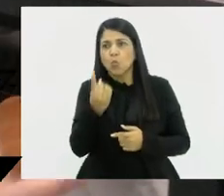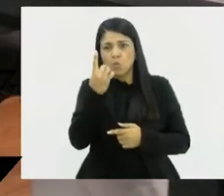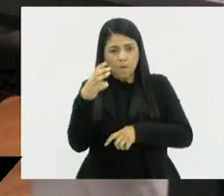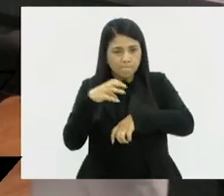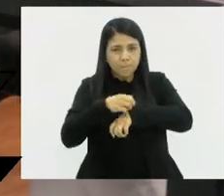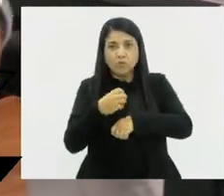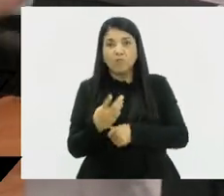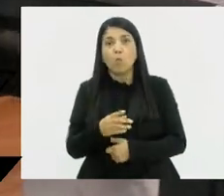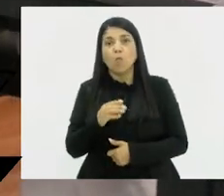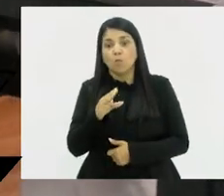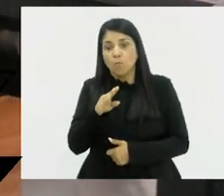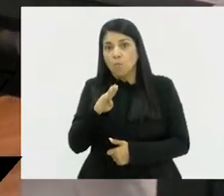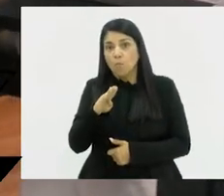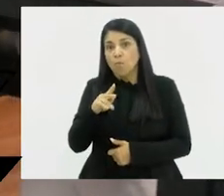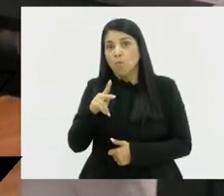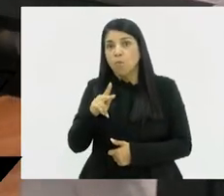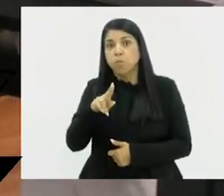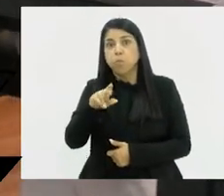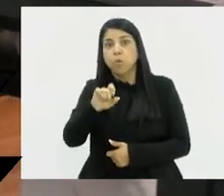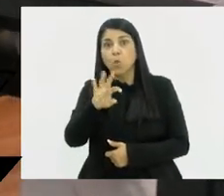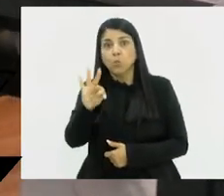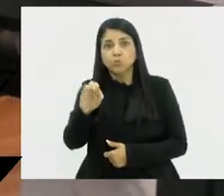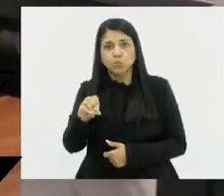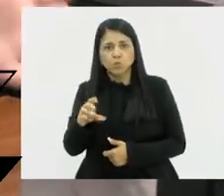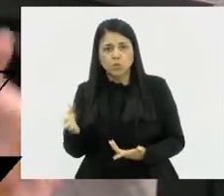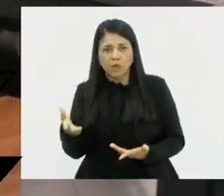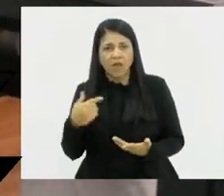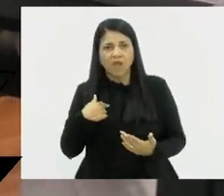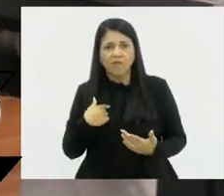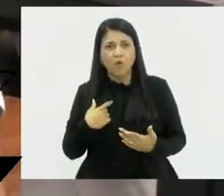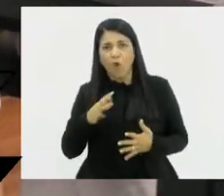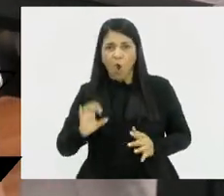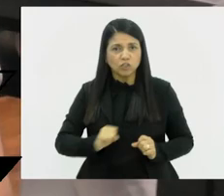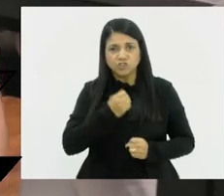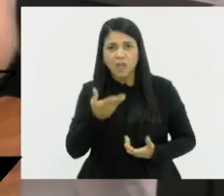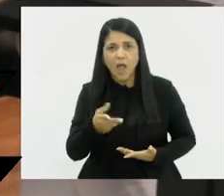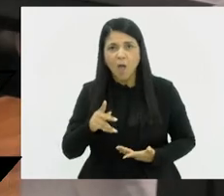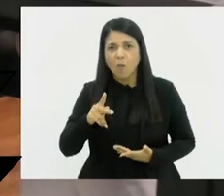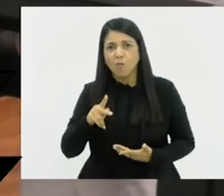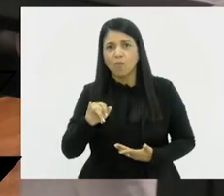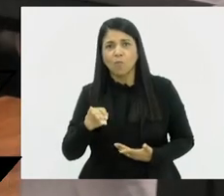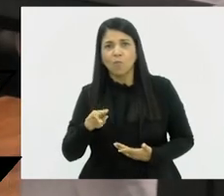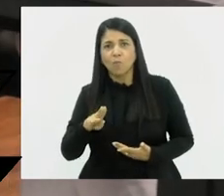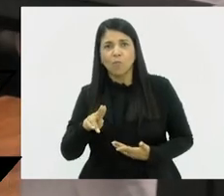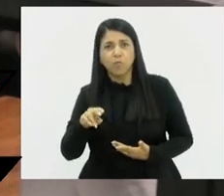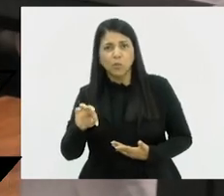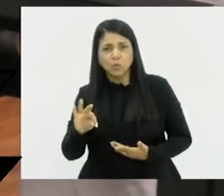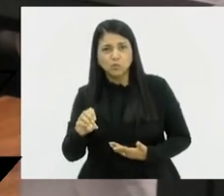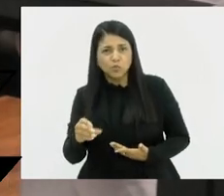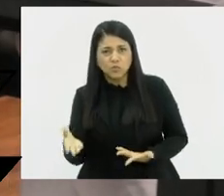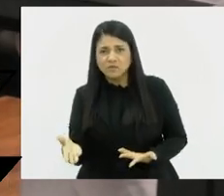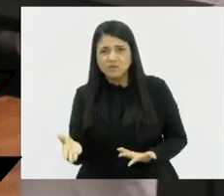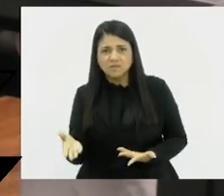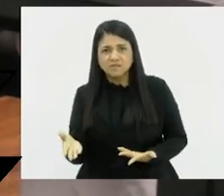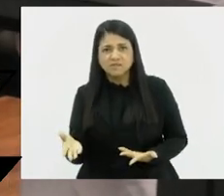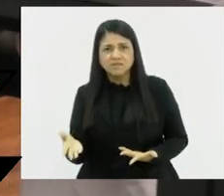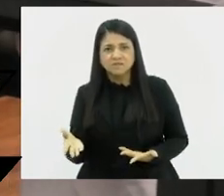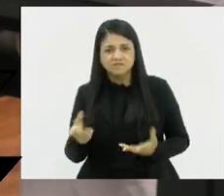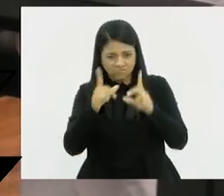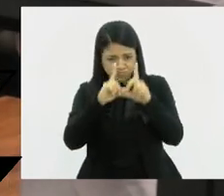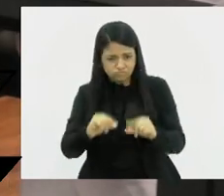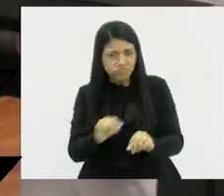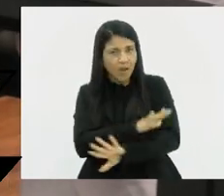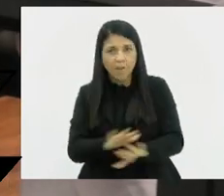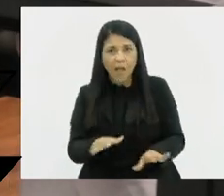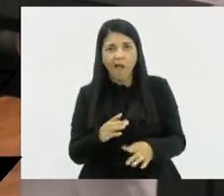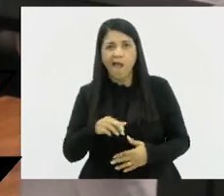mão foi um poodle, mas nem por eu odiar o poodle, eu quero que o poodle seja exterminado. Então, eu acho que a gente tem que realmente, o